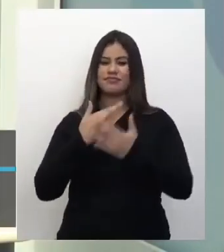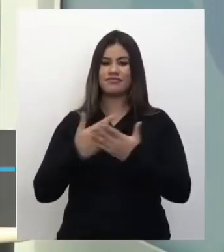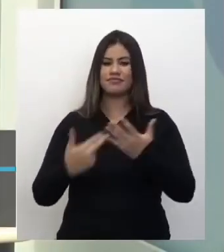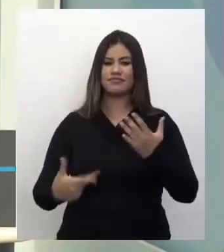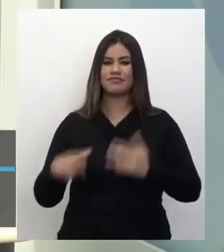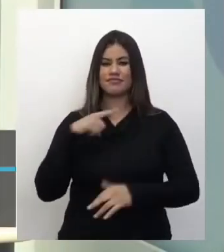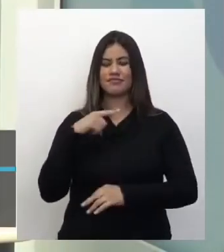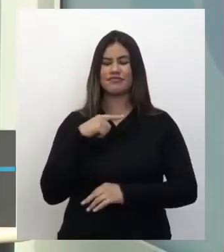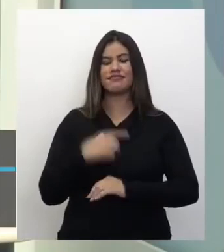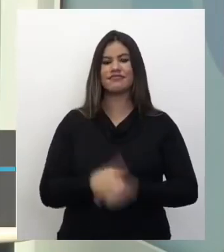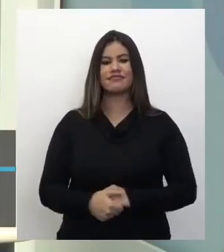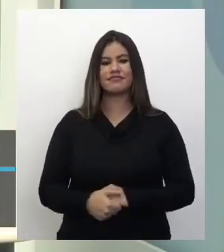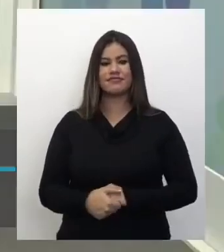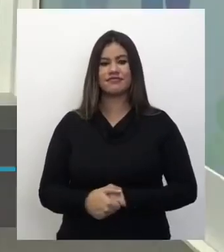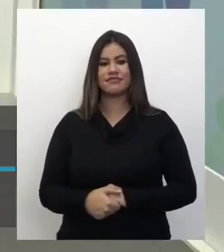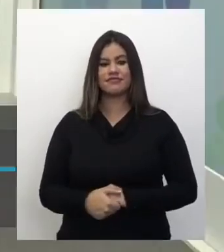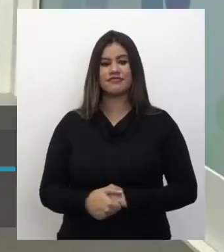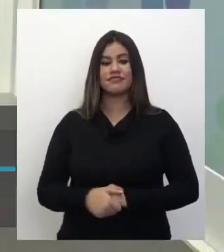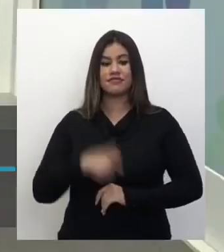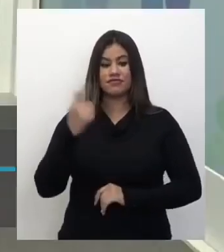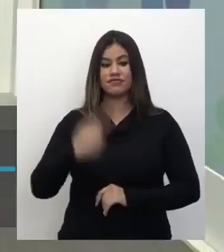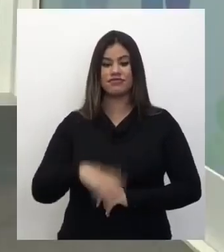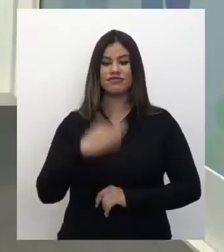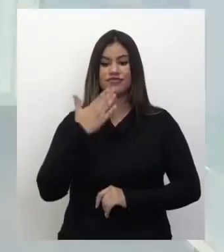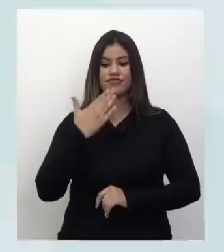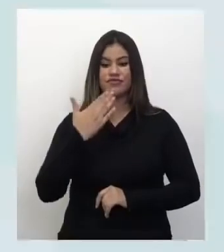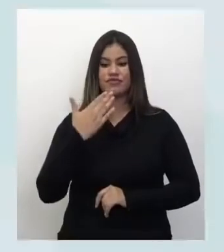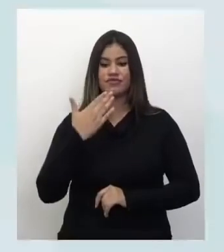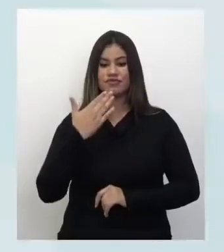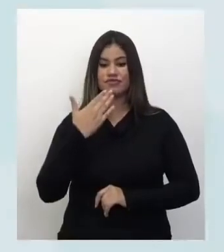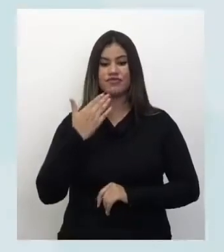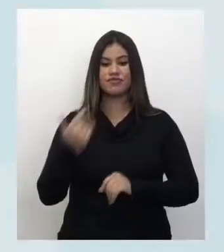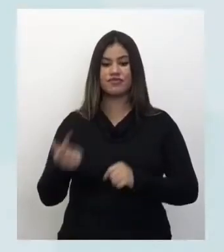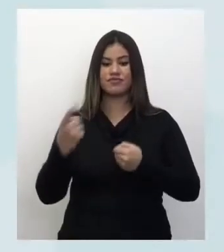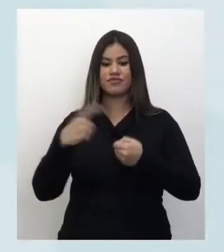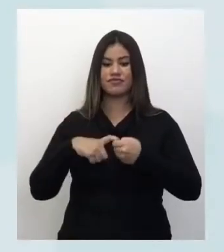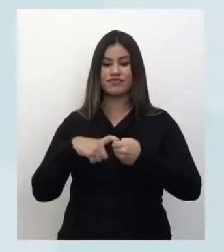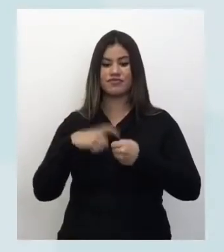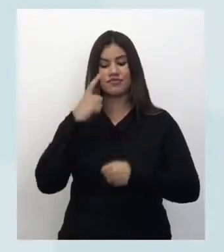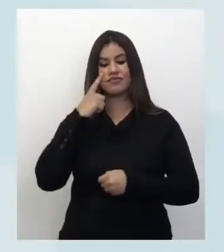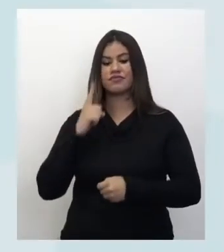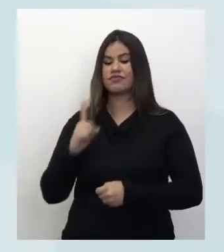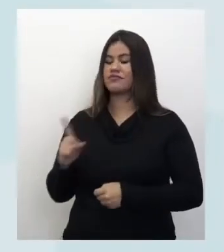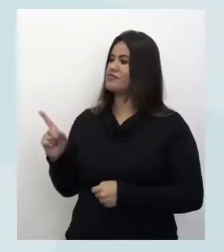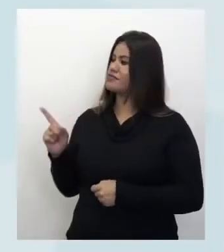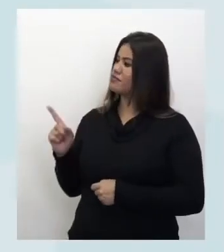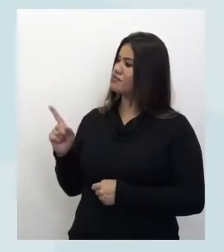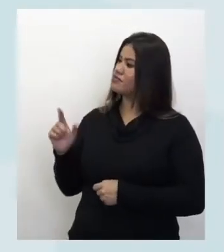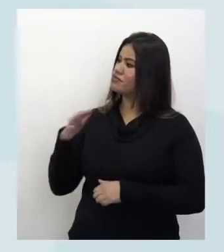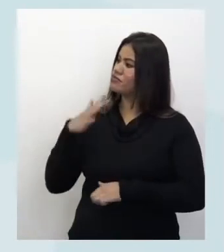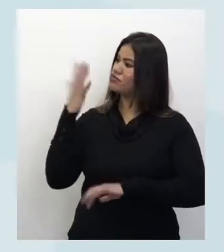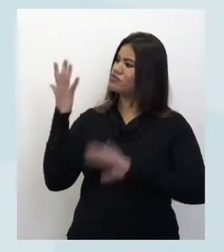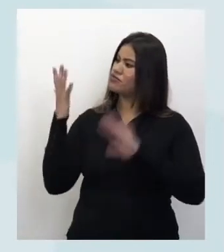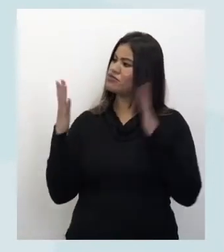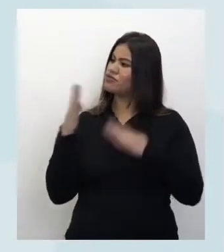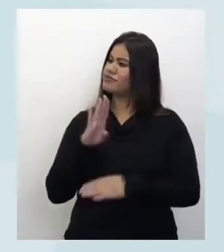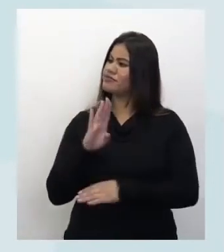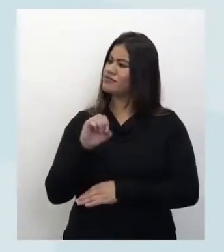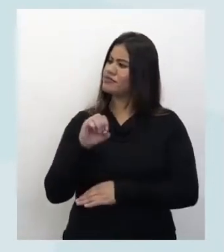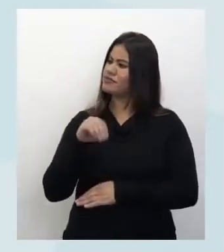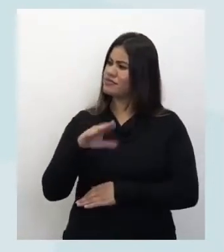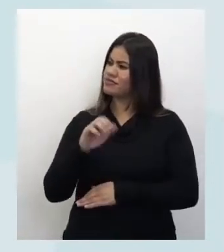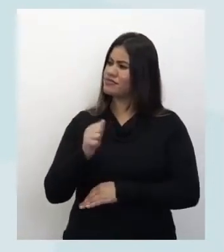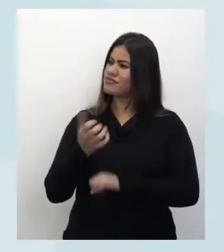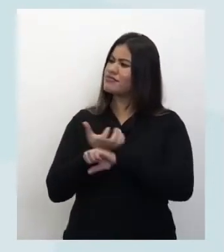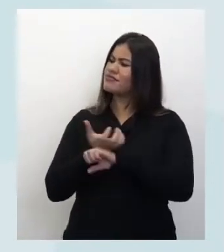chegando também. Então, eu vou pedir para voltar essa imagem aí para vocês na tela. Nós tivemos aí floresta, bioma, grama.